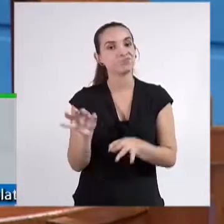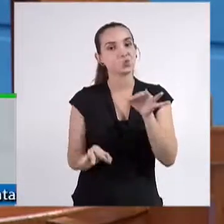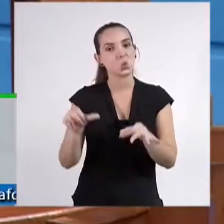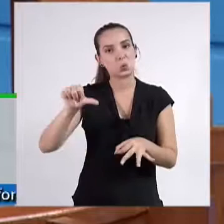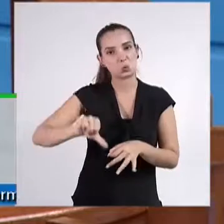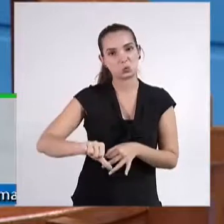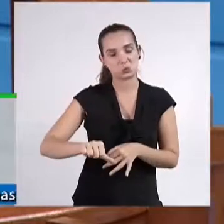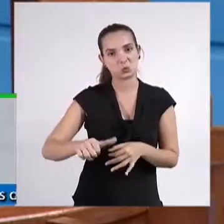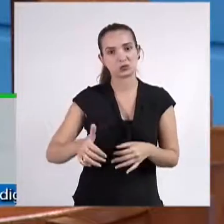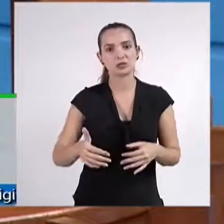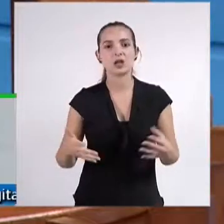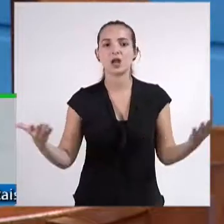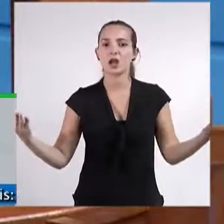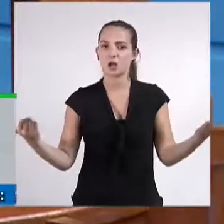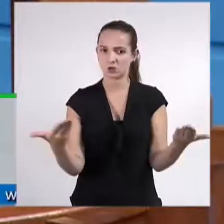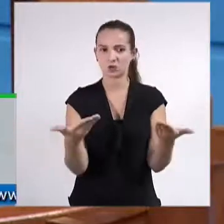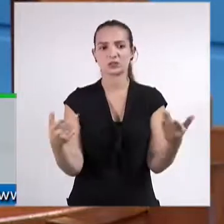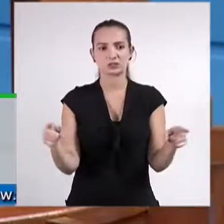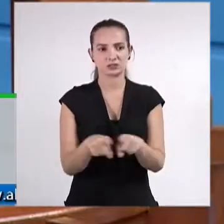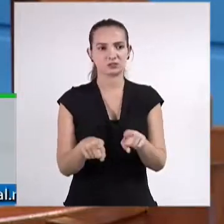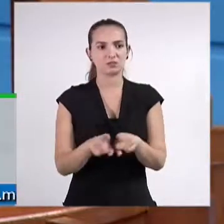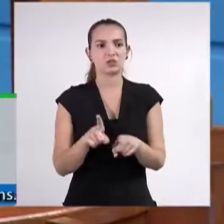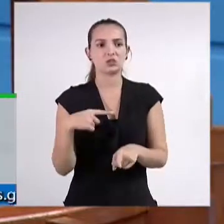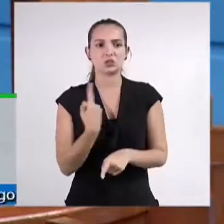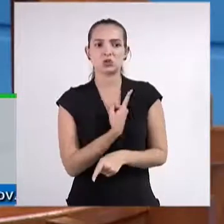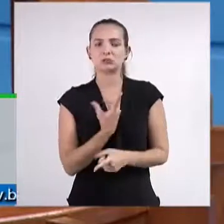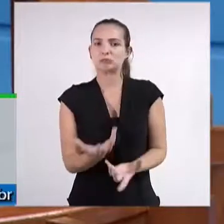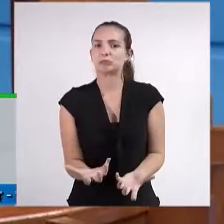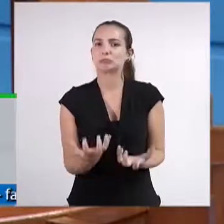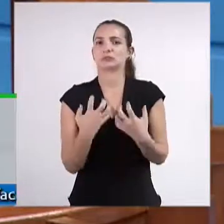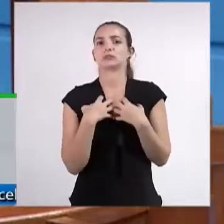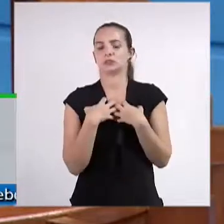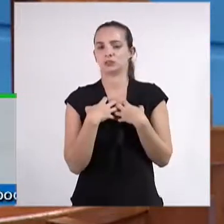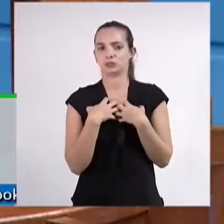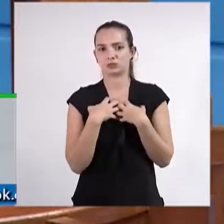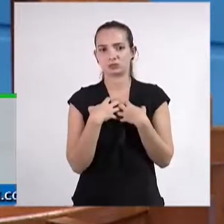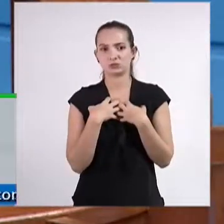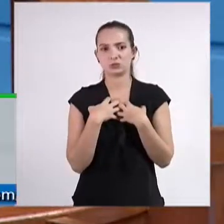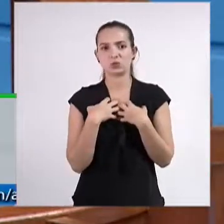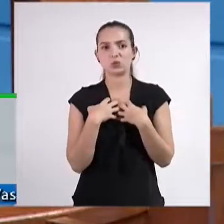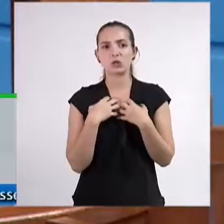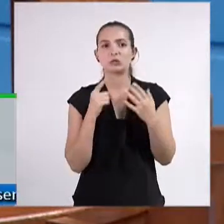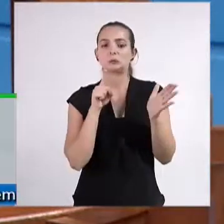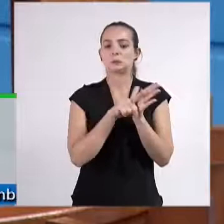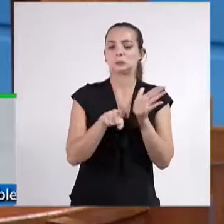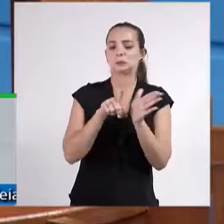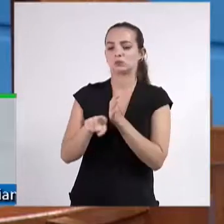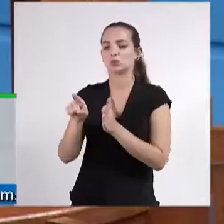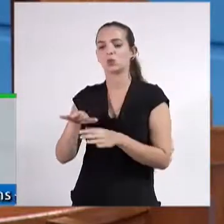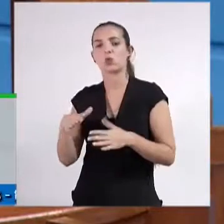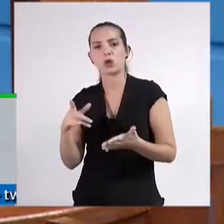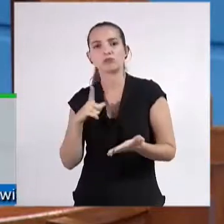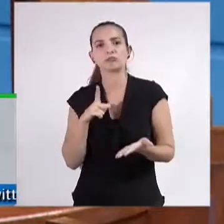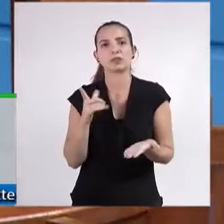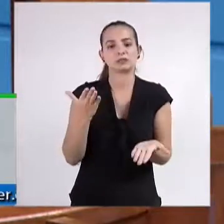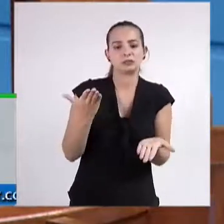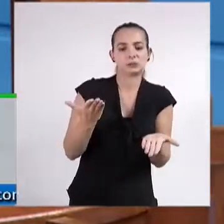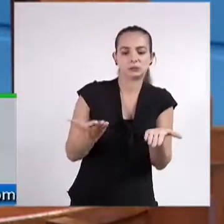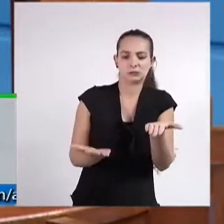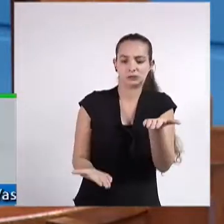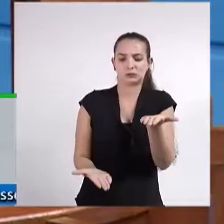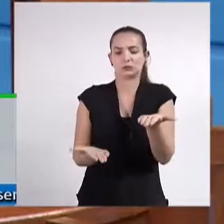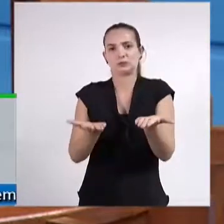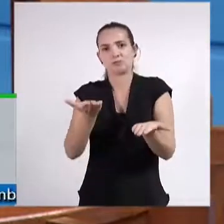nós suscitamos essa dúvida, quando ocorre essa oscilação para cima,